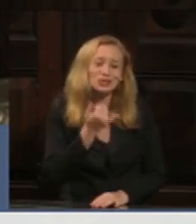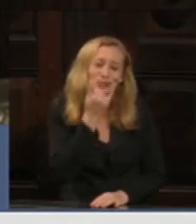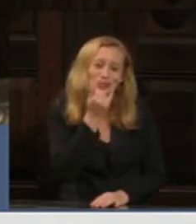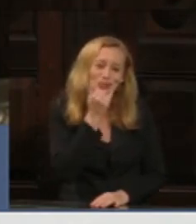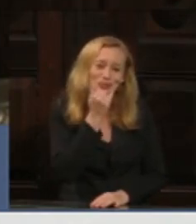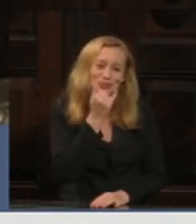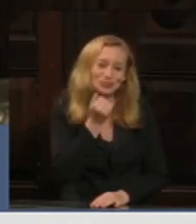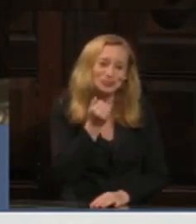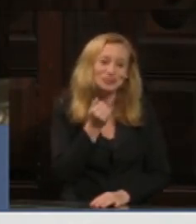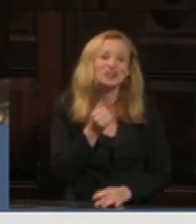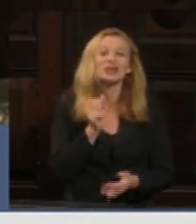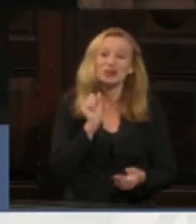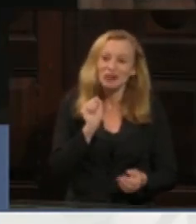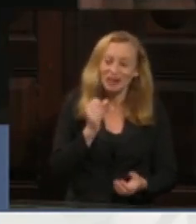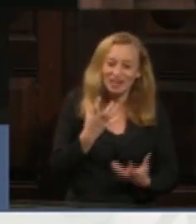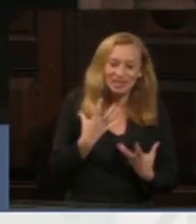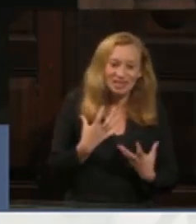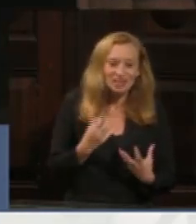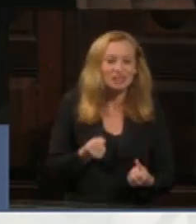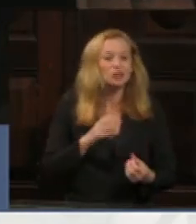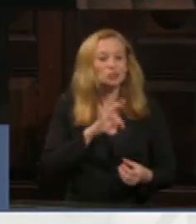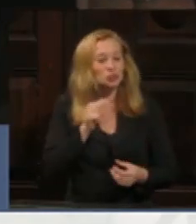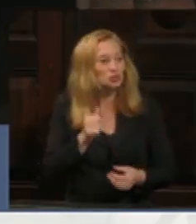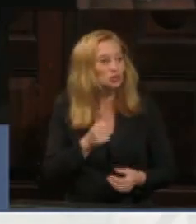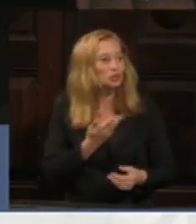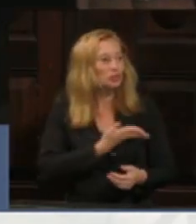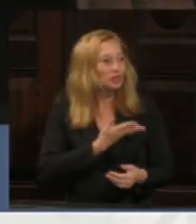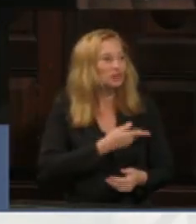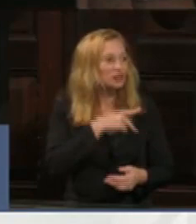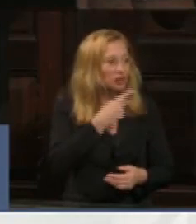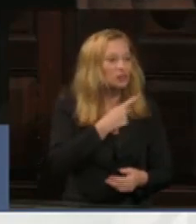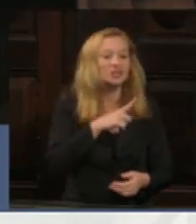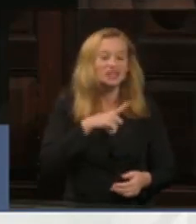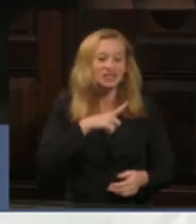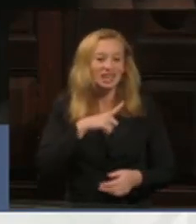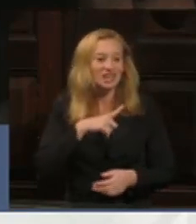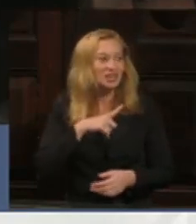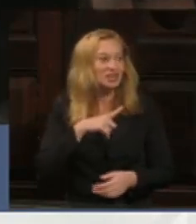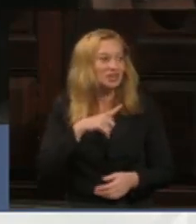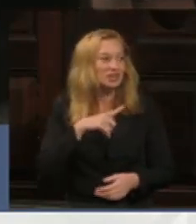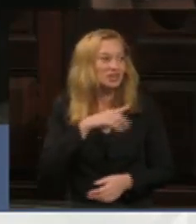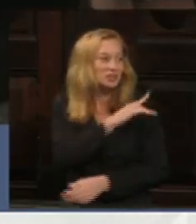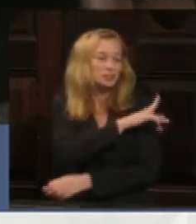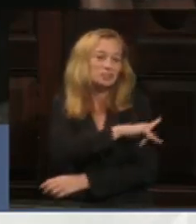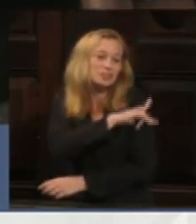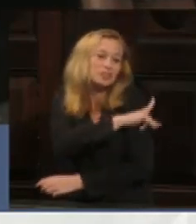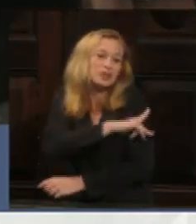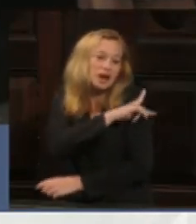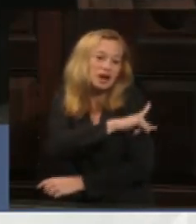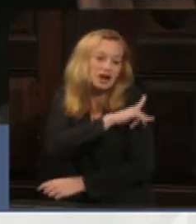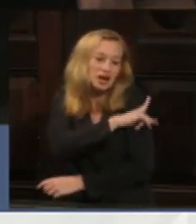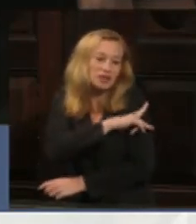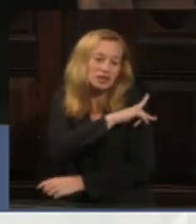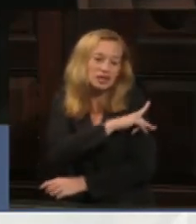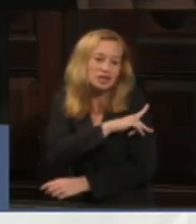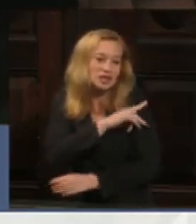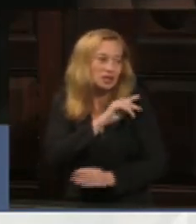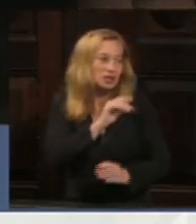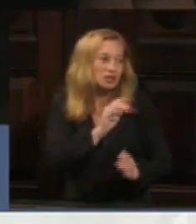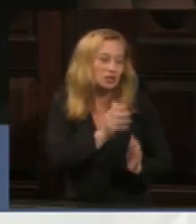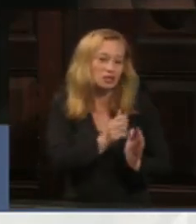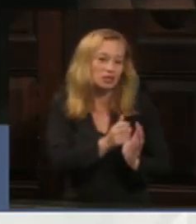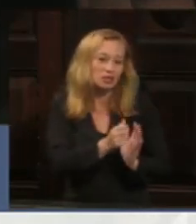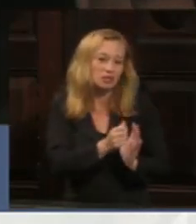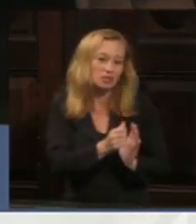linha que eu concordo muito com o senhor, tem uma matéria da revista Piauí. Eu tenho aqui no meu celular. Muito bem feita. Enorme.